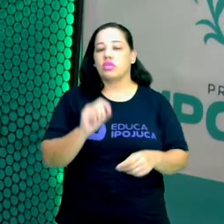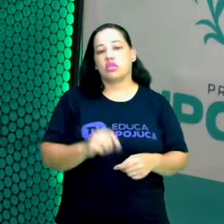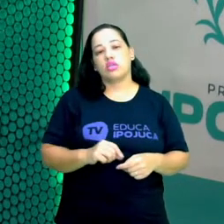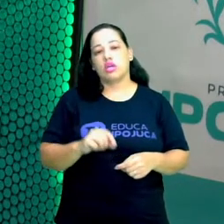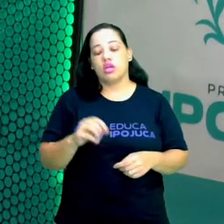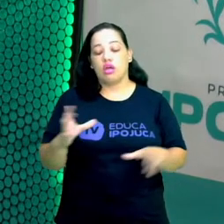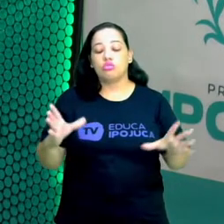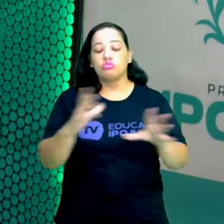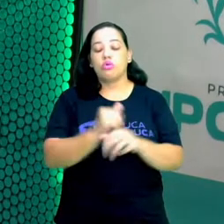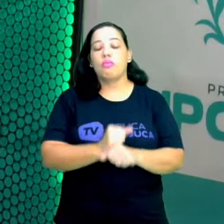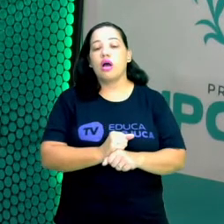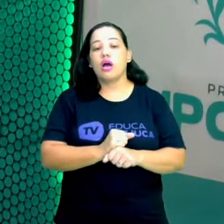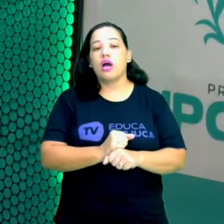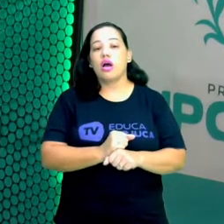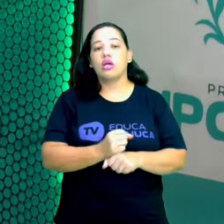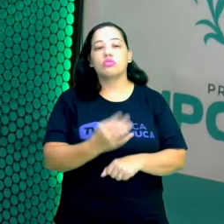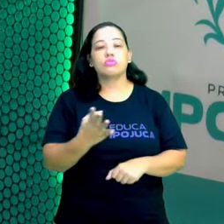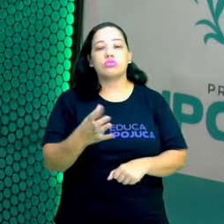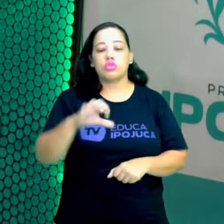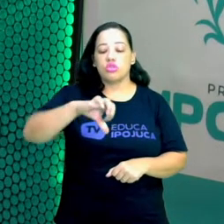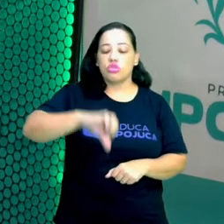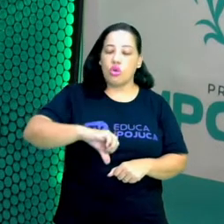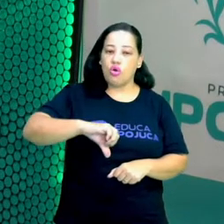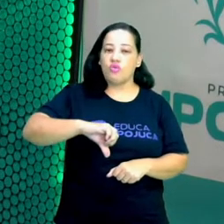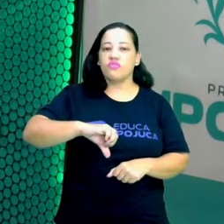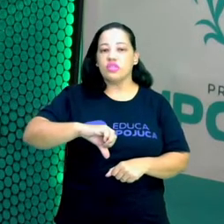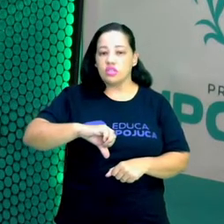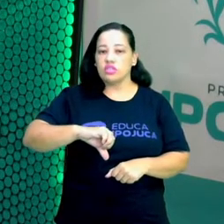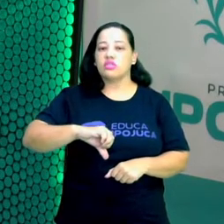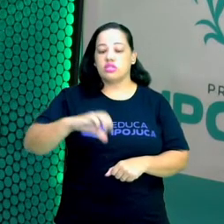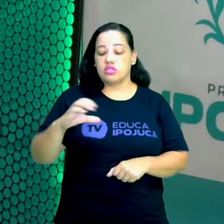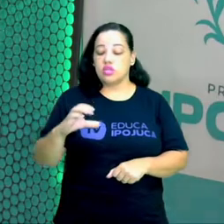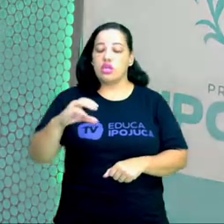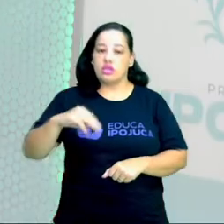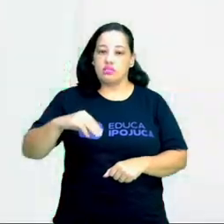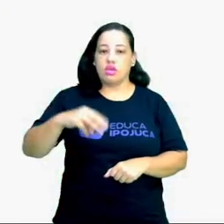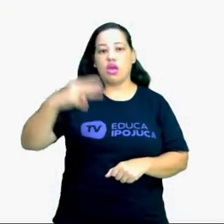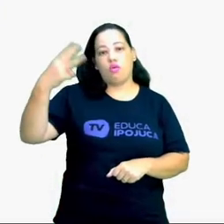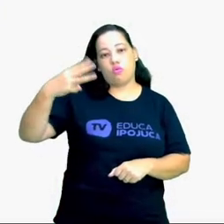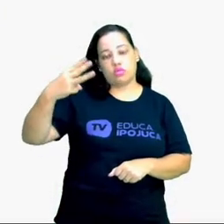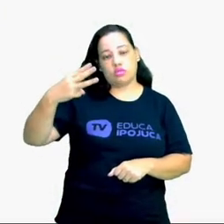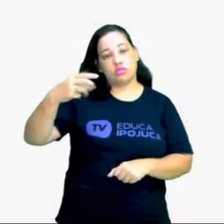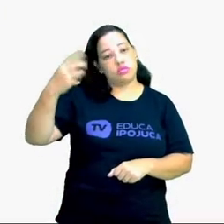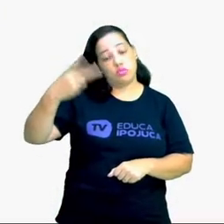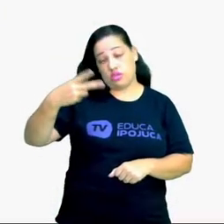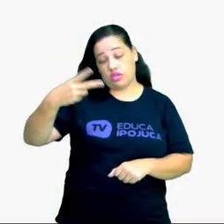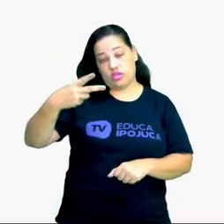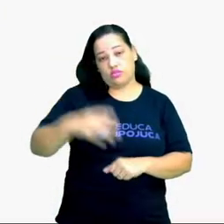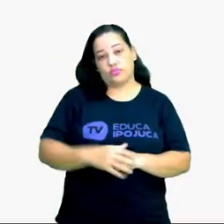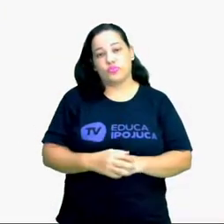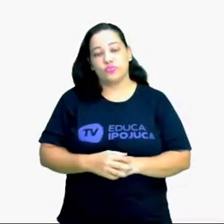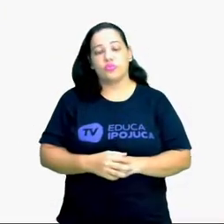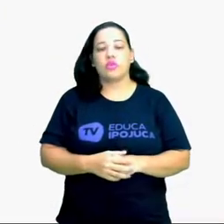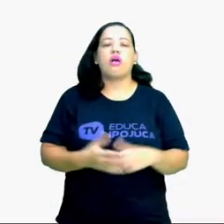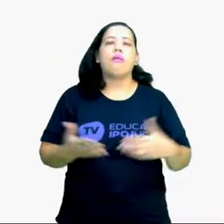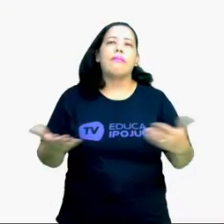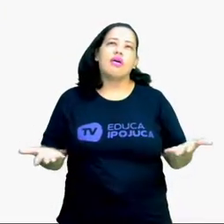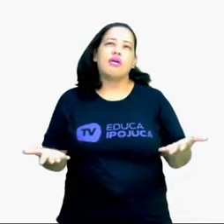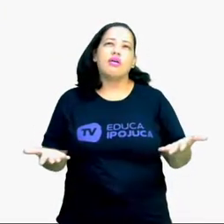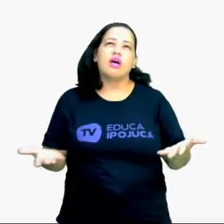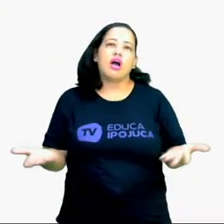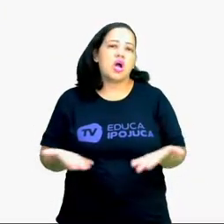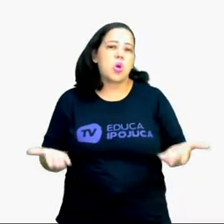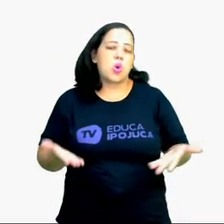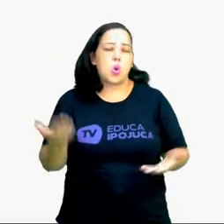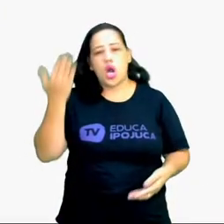centímetros quadrados, ok? Vamos ver aqui. E se agora eu não souber a